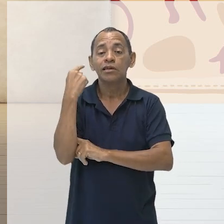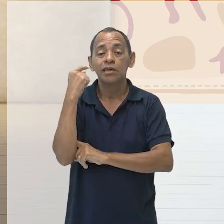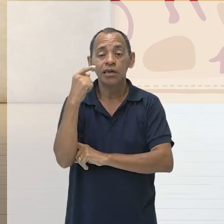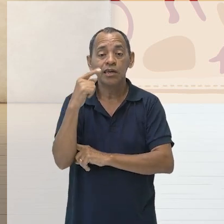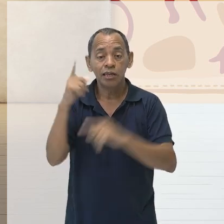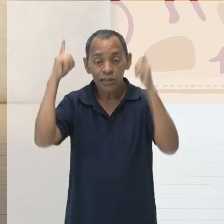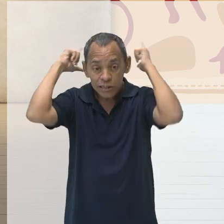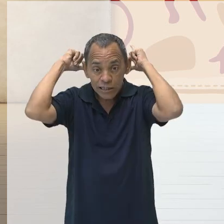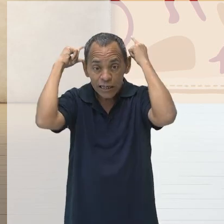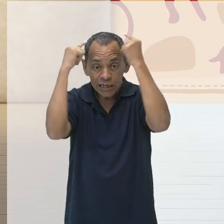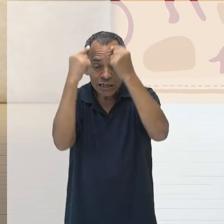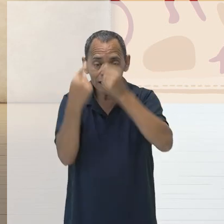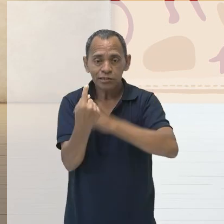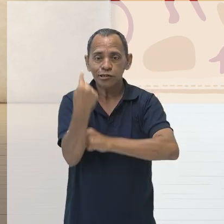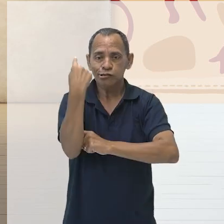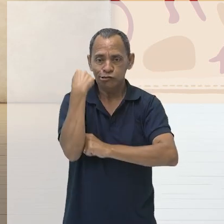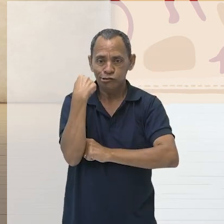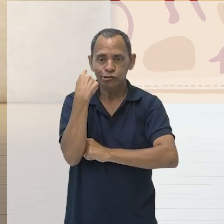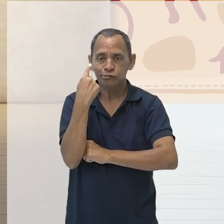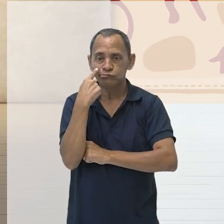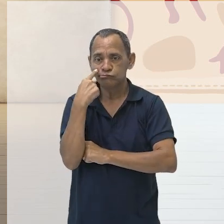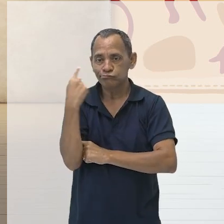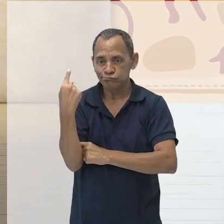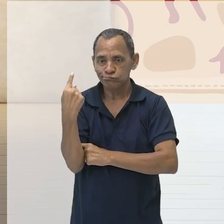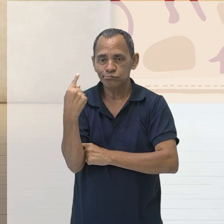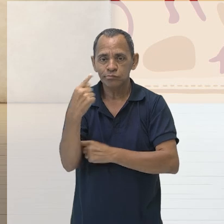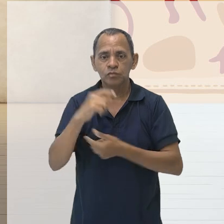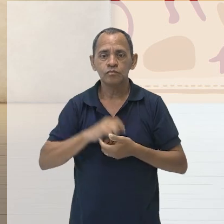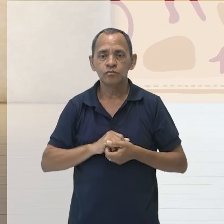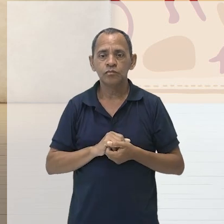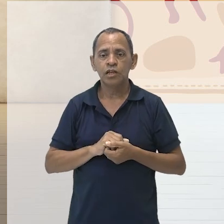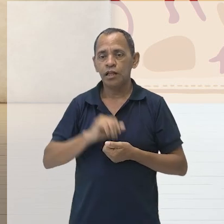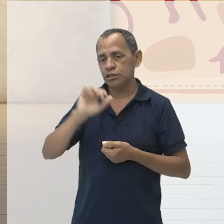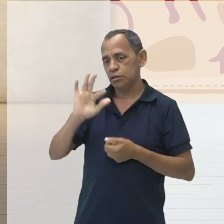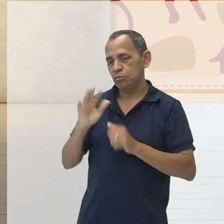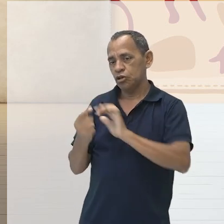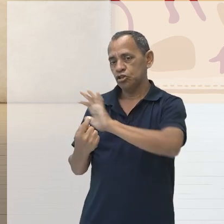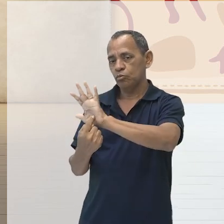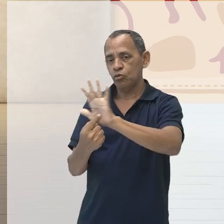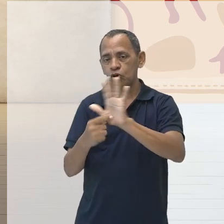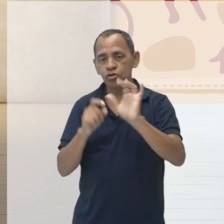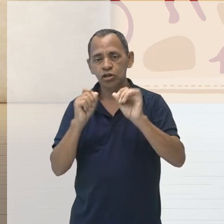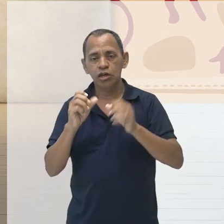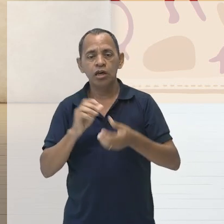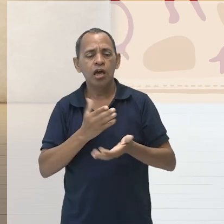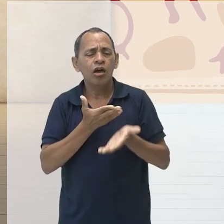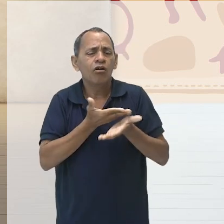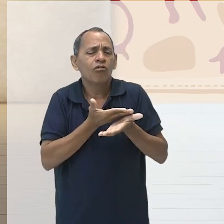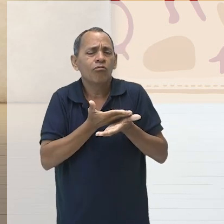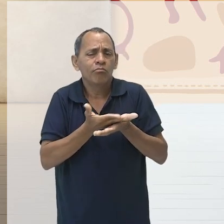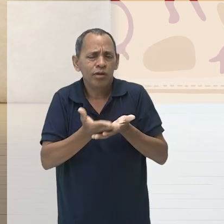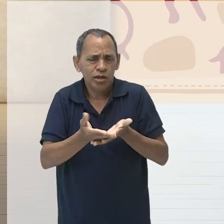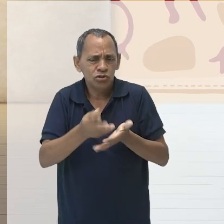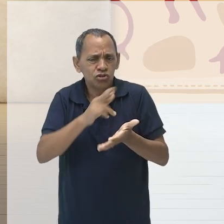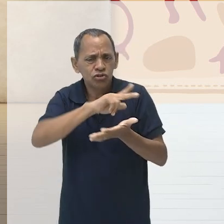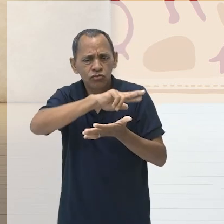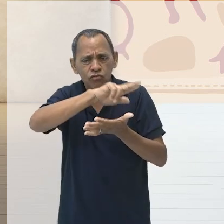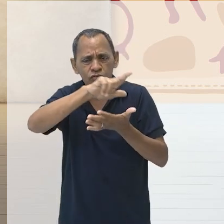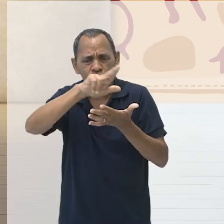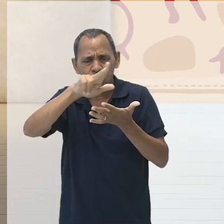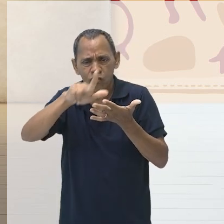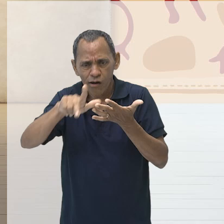Observem aqui esse quadro. Então, na Grécia Antiga, a gente sabe que ela é o berço aí de